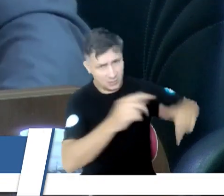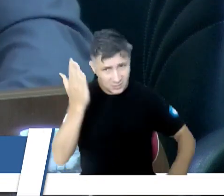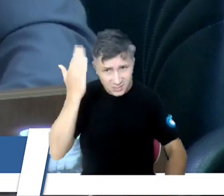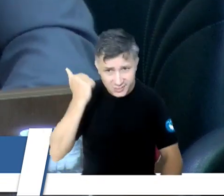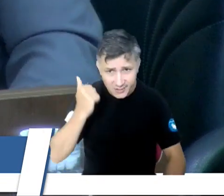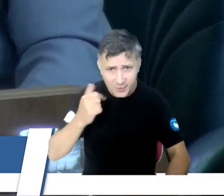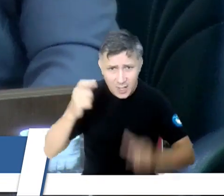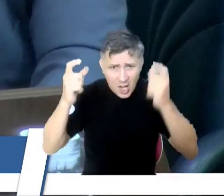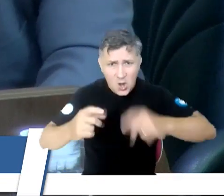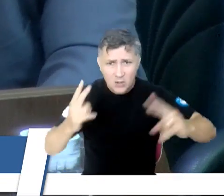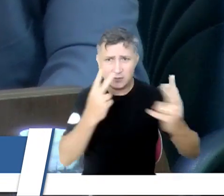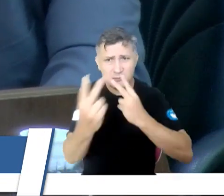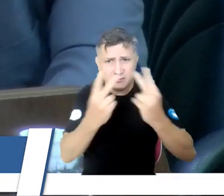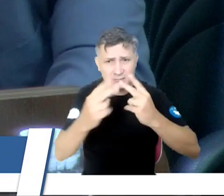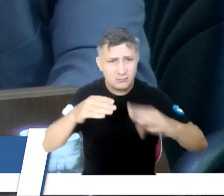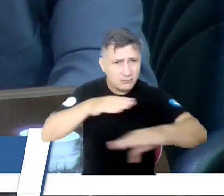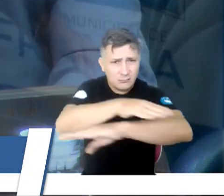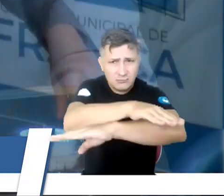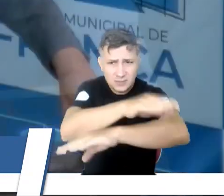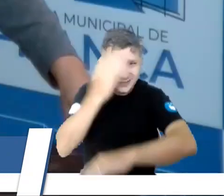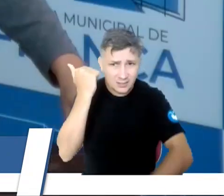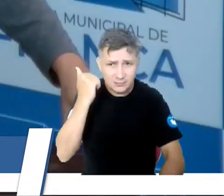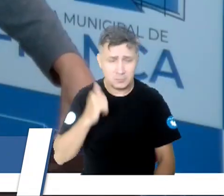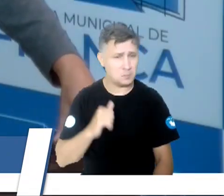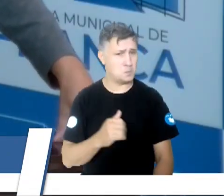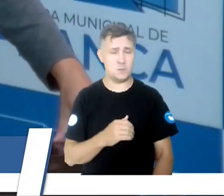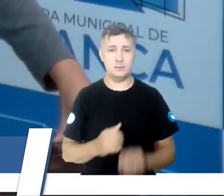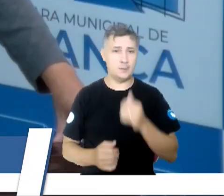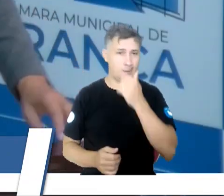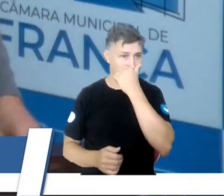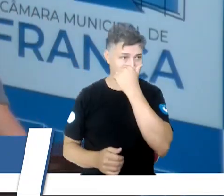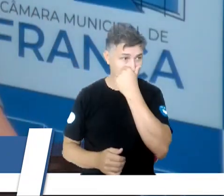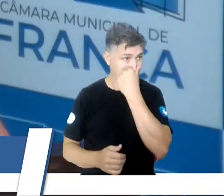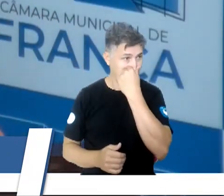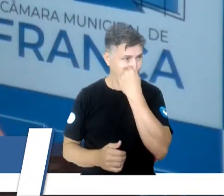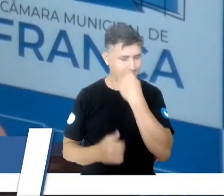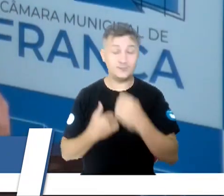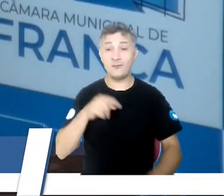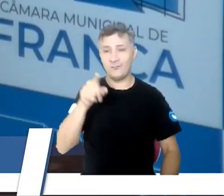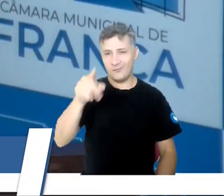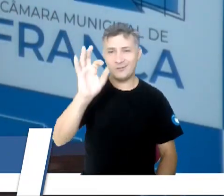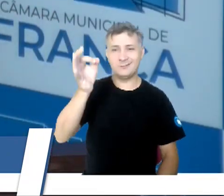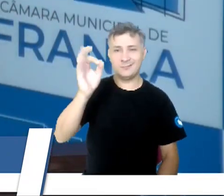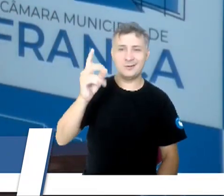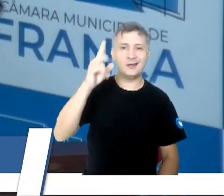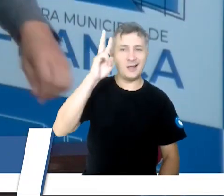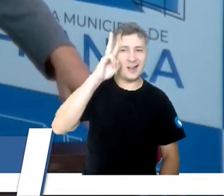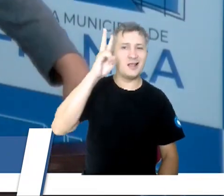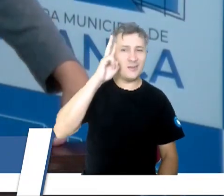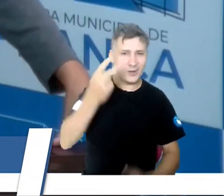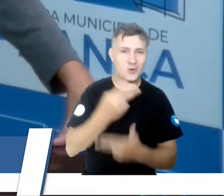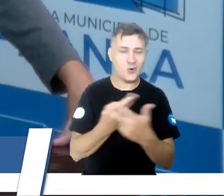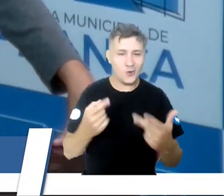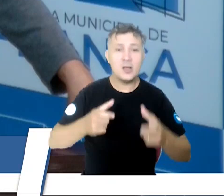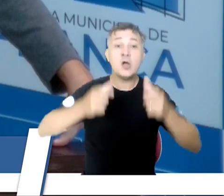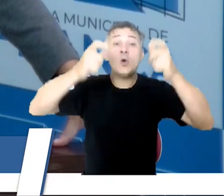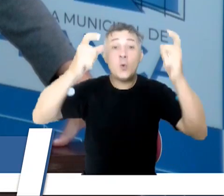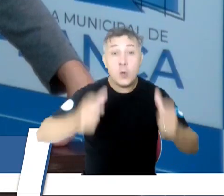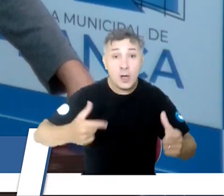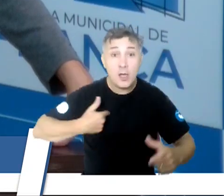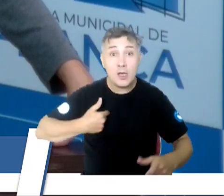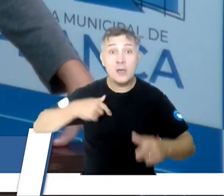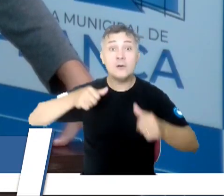Ô Della, você fez lembrou de uma coisa que eu estava me esquecendo. Quando eu falei do local que eu estava...